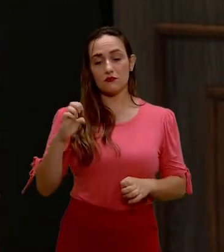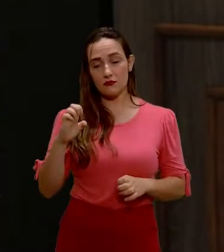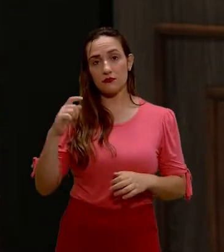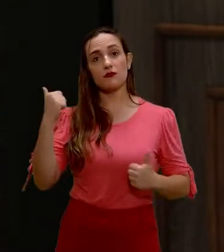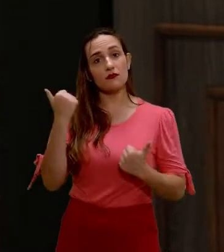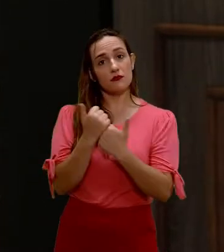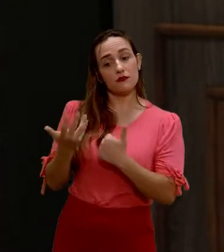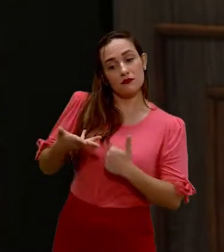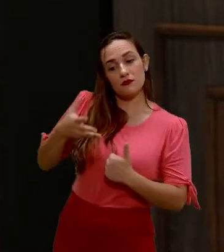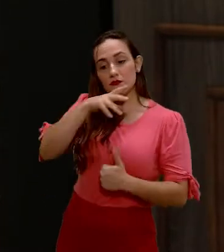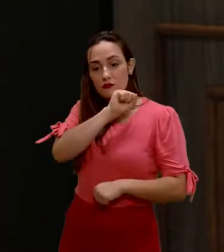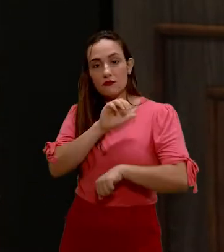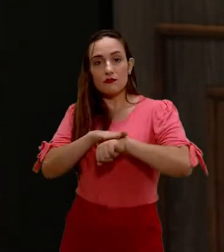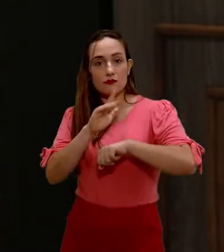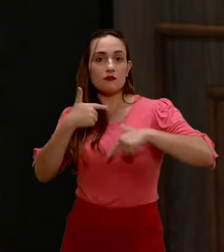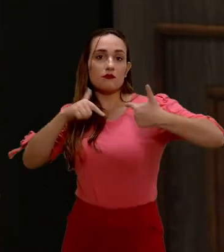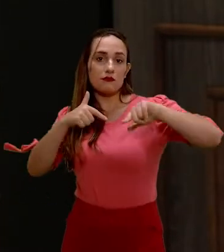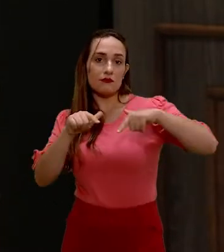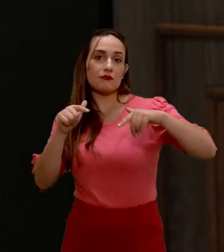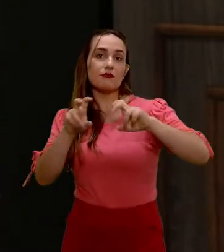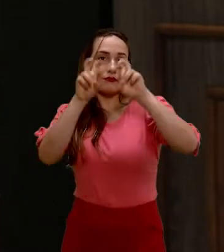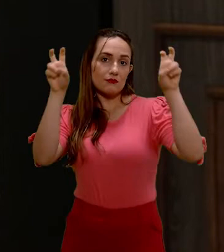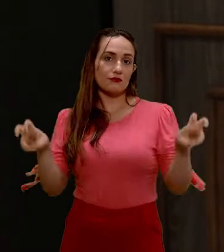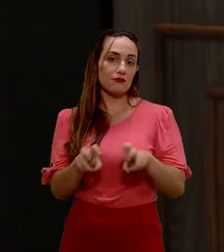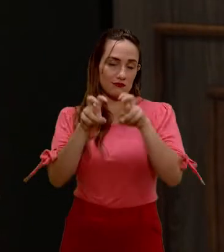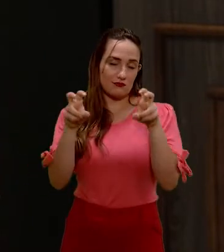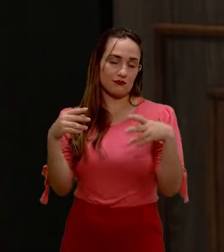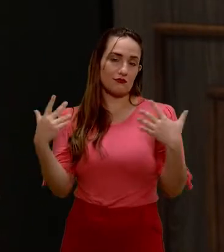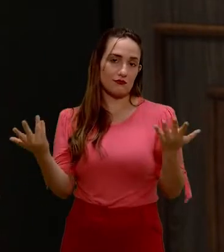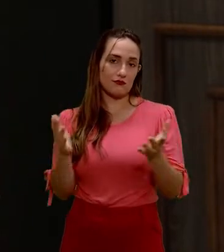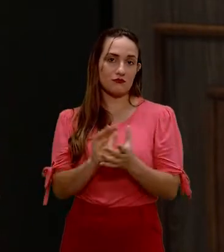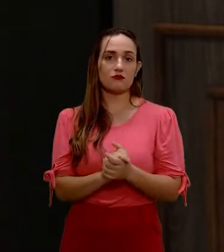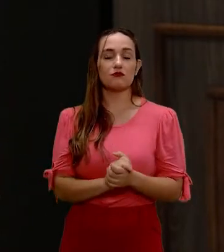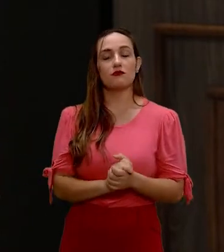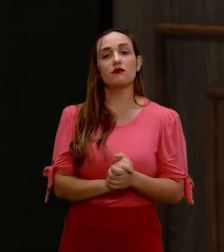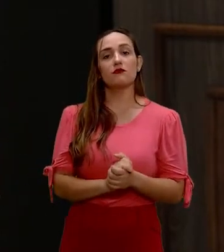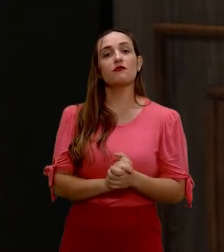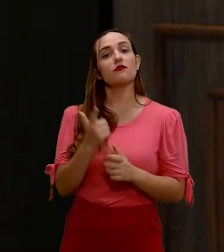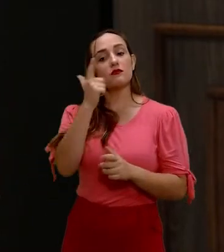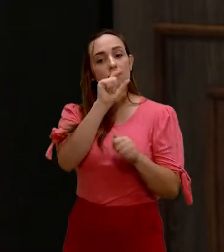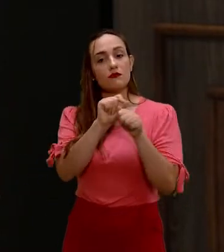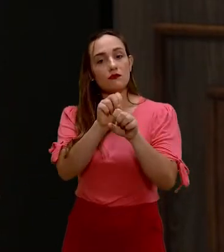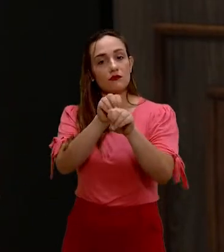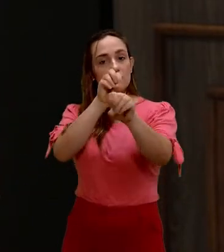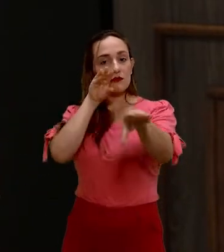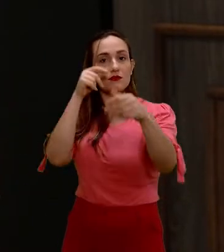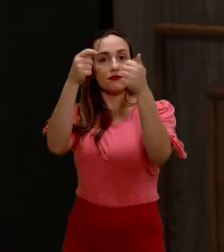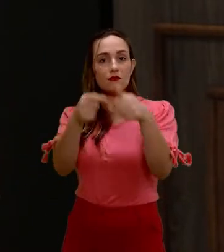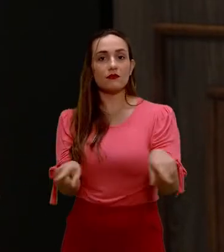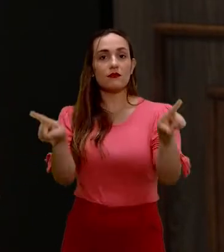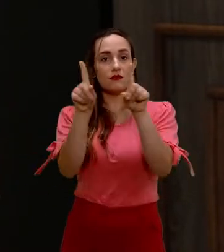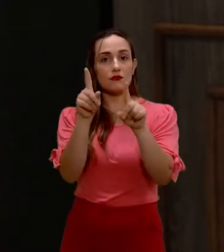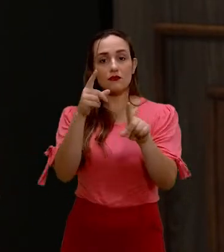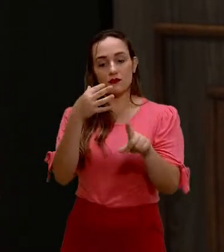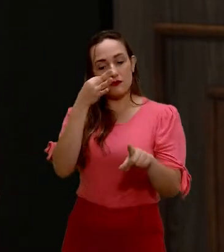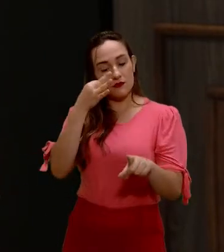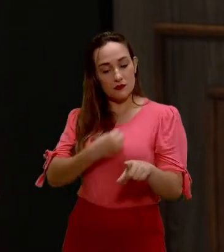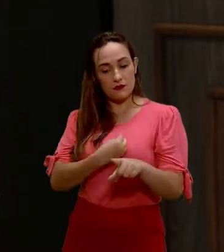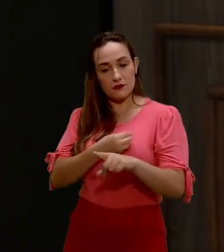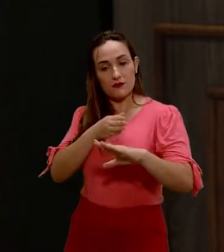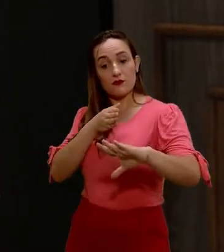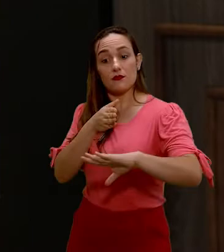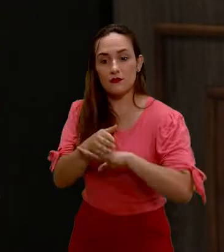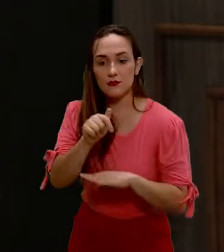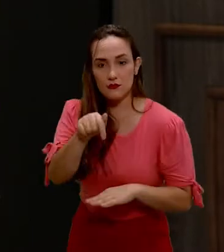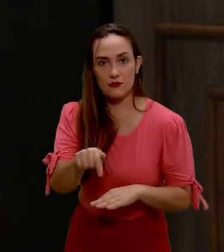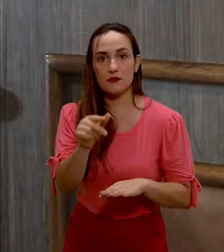suporte ao cartório e dar esse suporte à distância, não necessariamente presencial. Então o processo